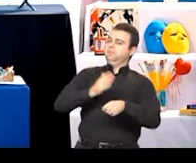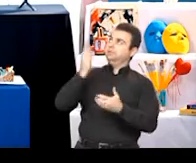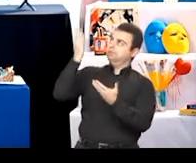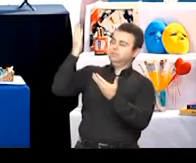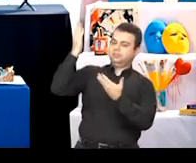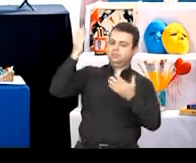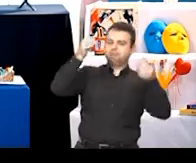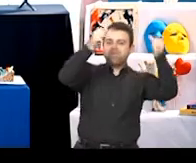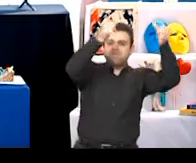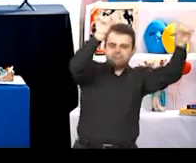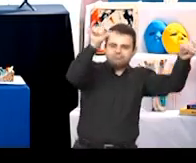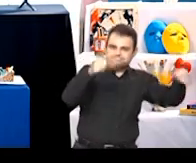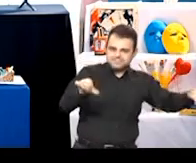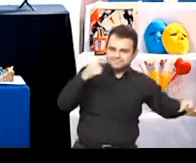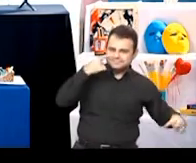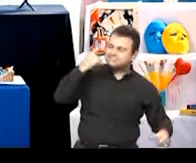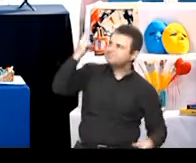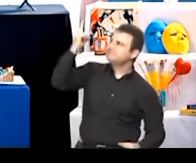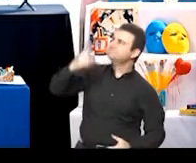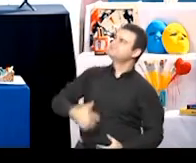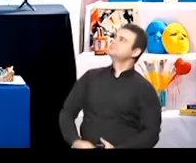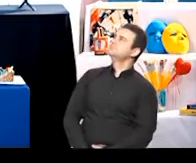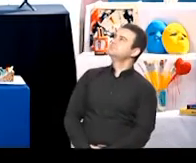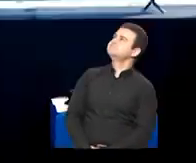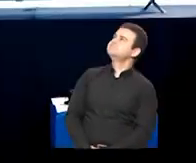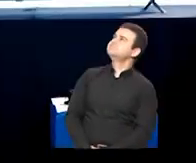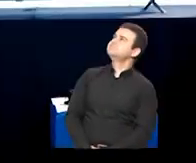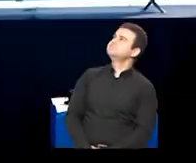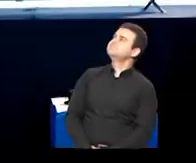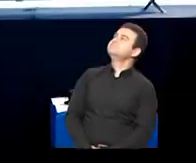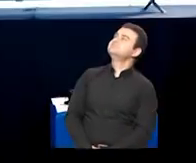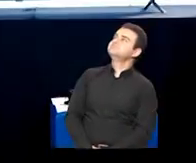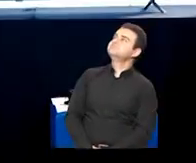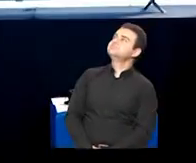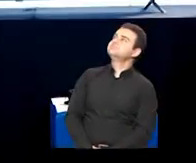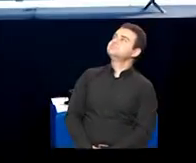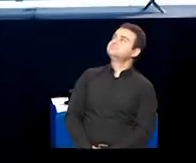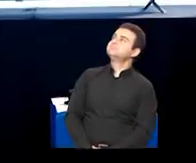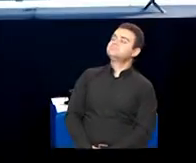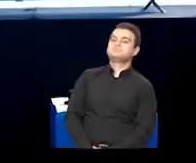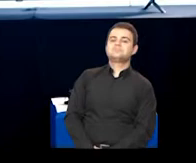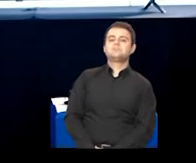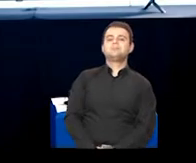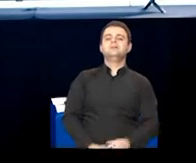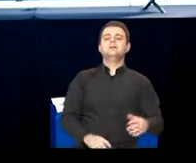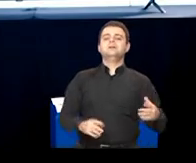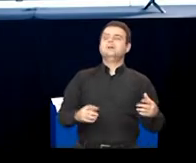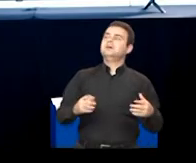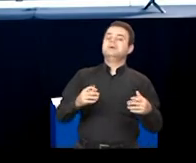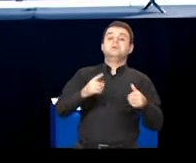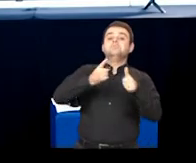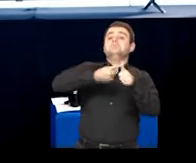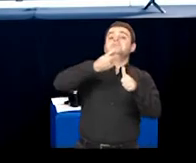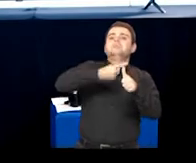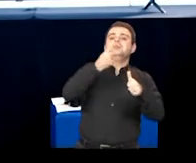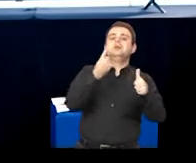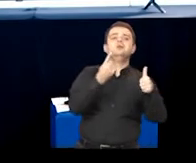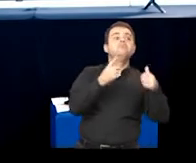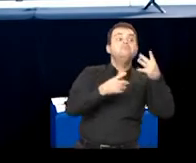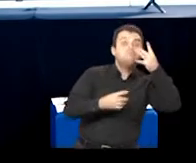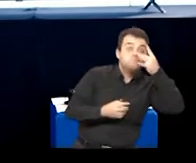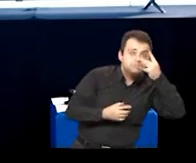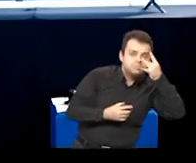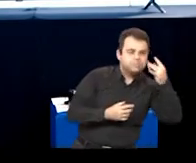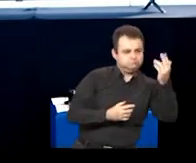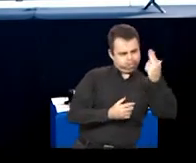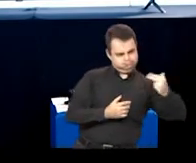a minha representação. Vamos lá? Desse primeiro lado, a intenção é criar uma representação figurativa.